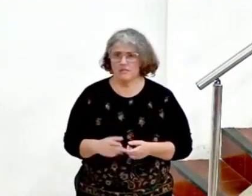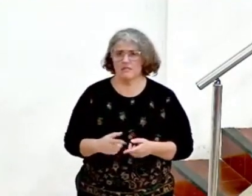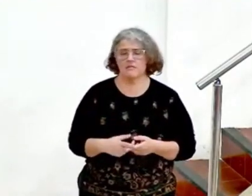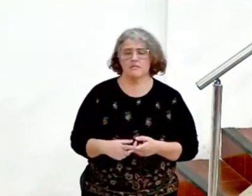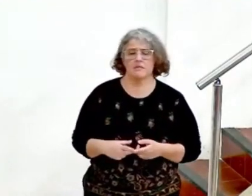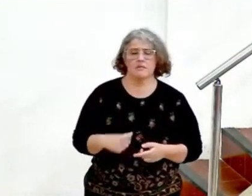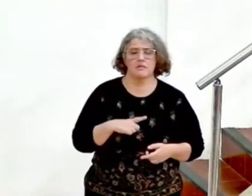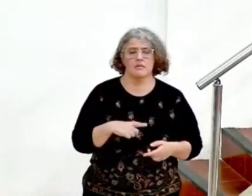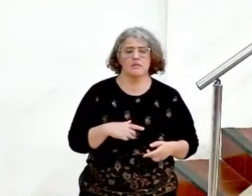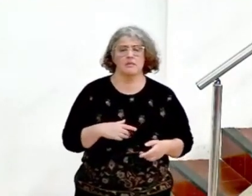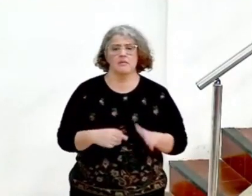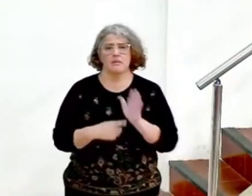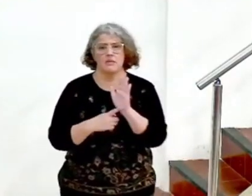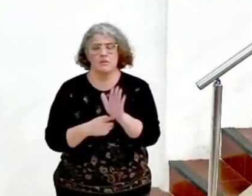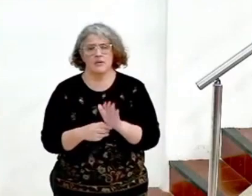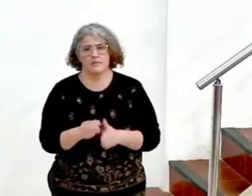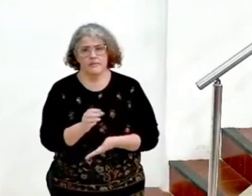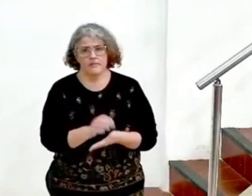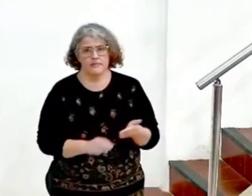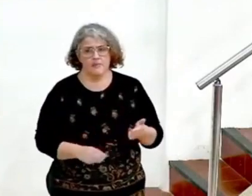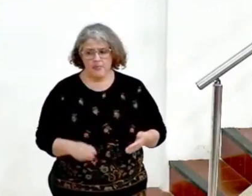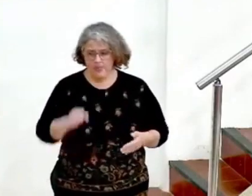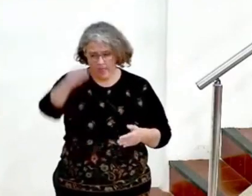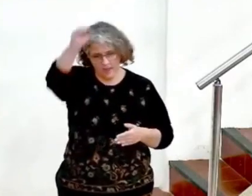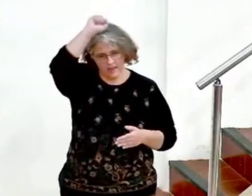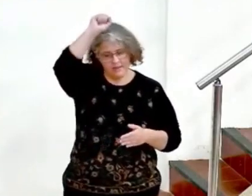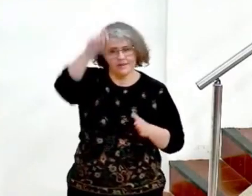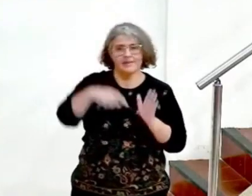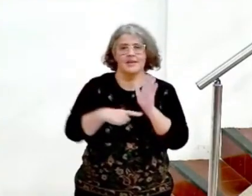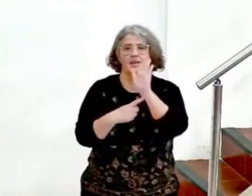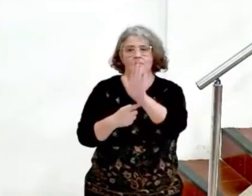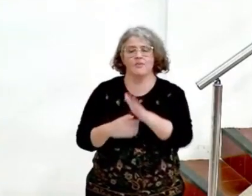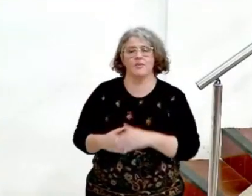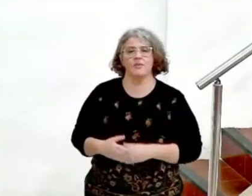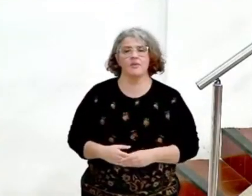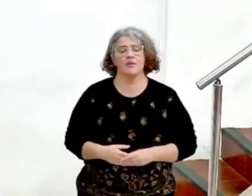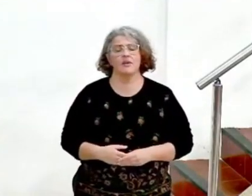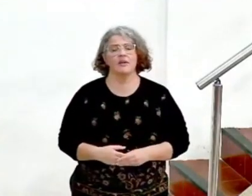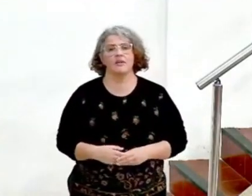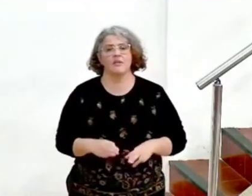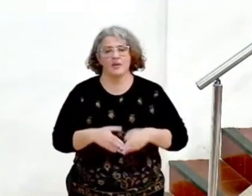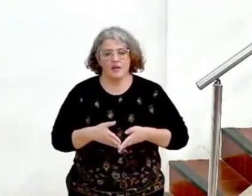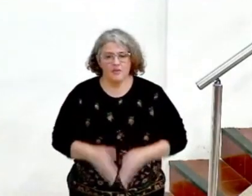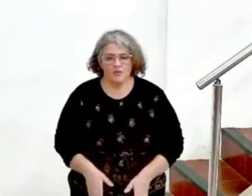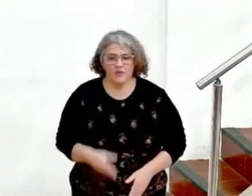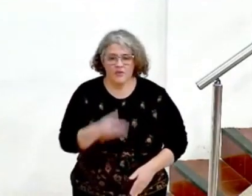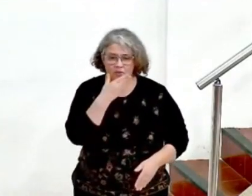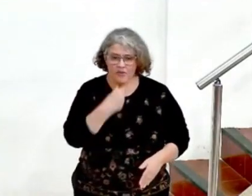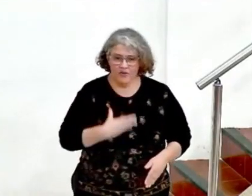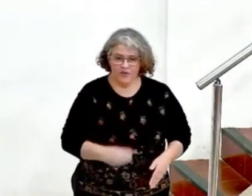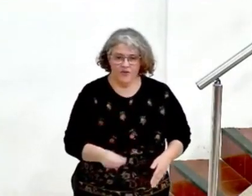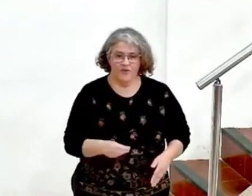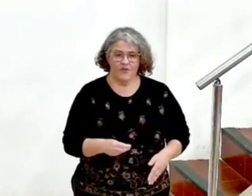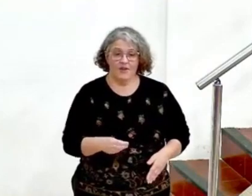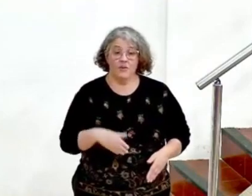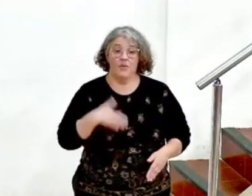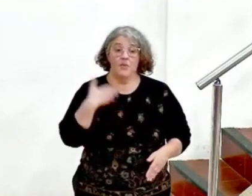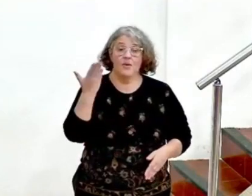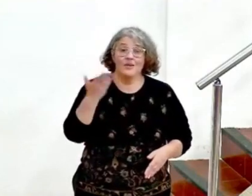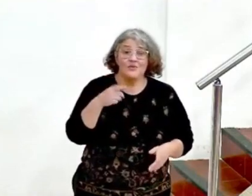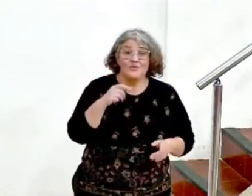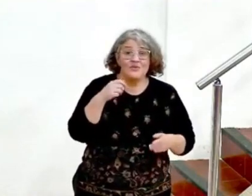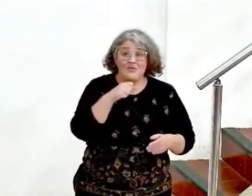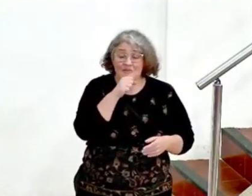5 revela isso para nós. Sara concebeu e deu à luz um filho a Abraão na sua velhice, no